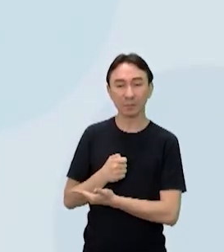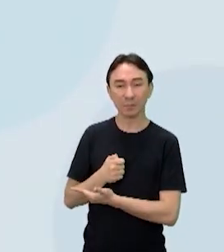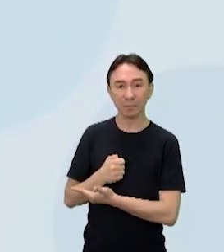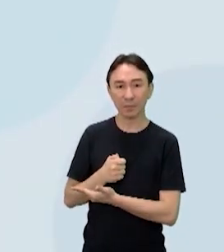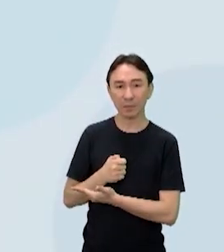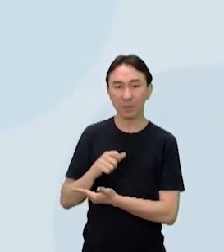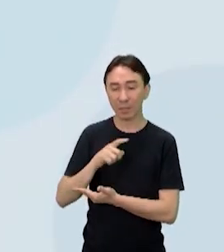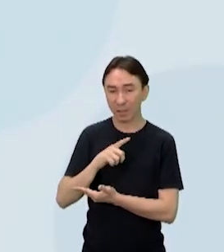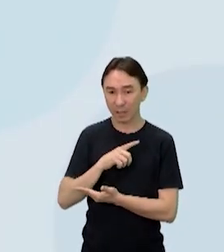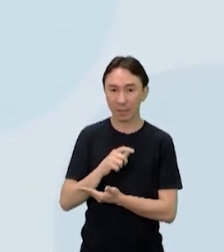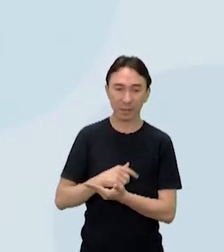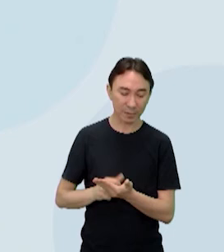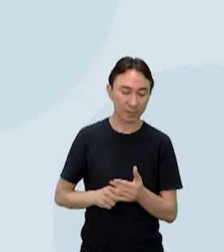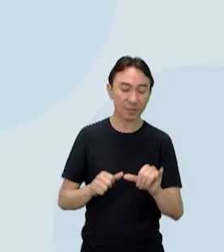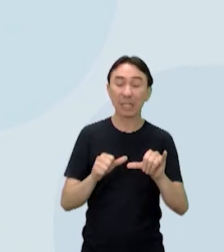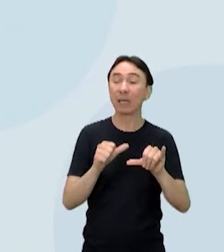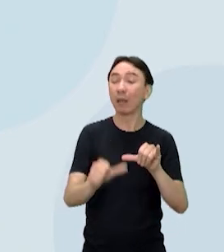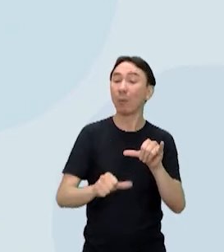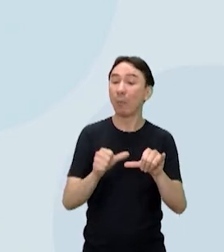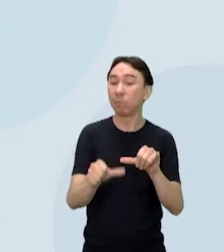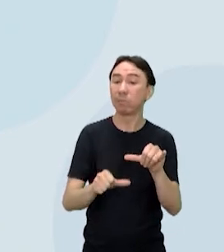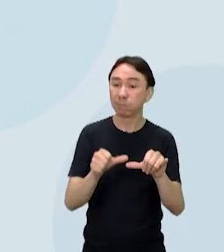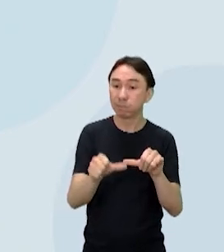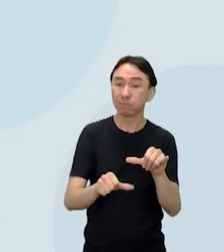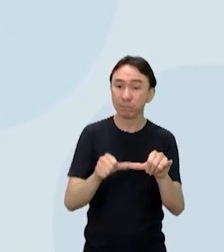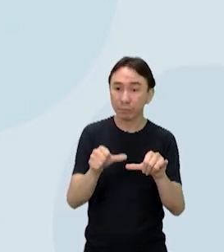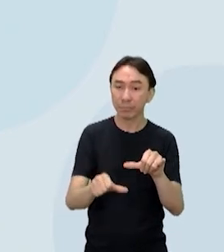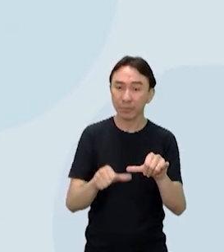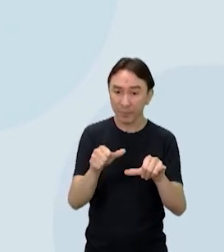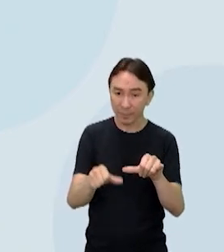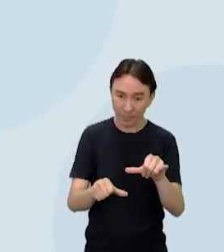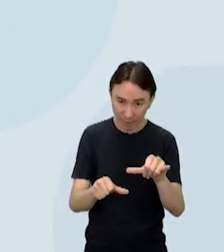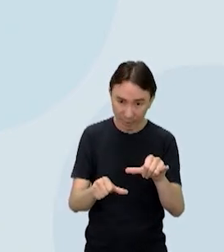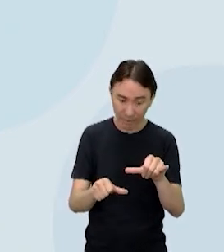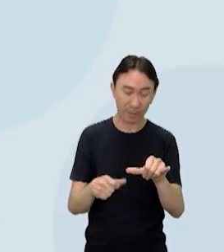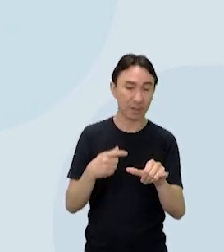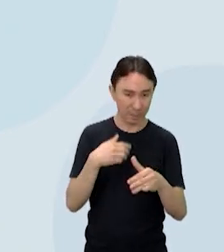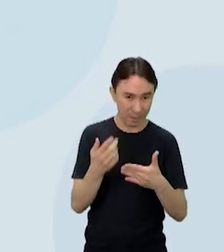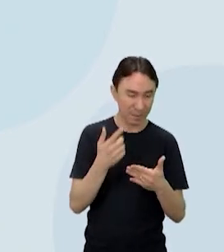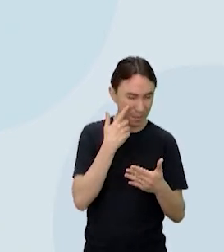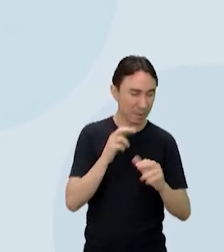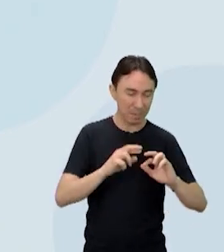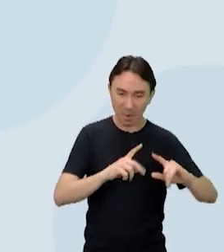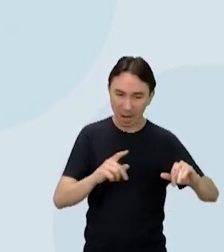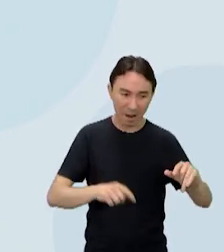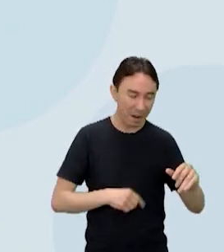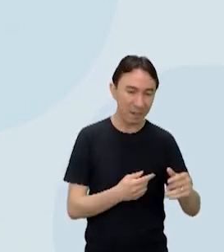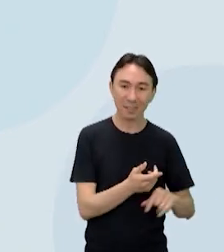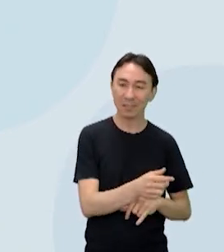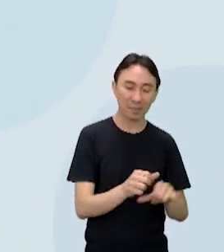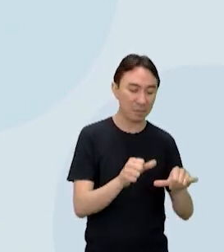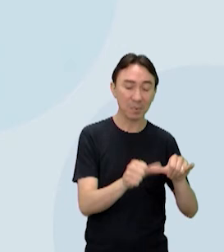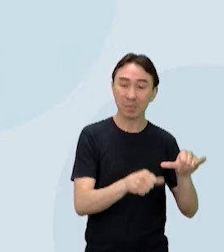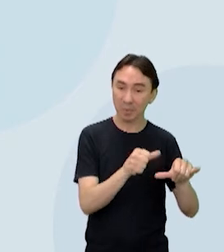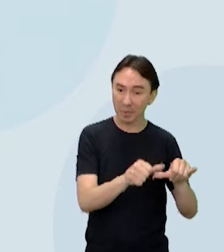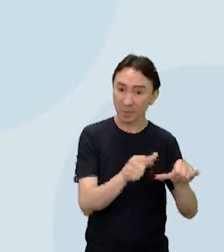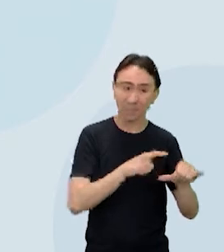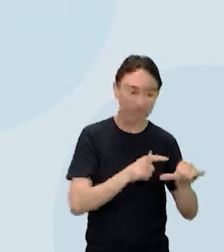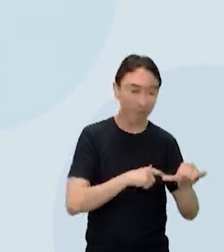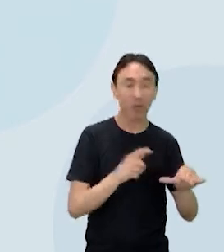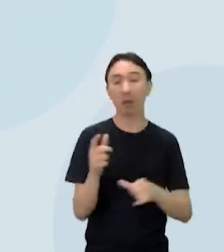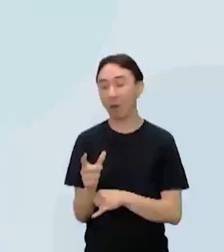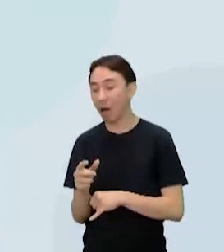reações químicas. E aí, esses compostos inorgânicos surgiriam a partir deles